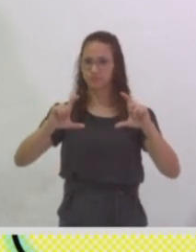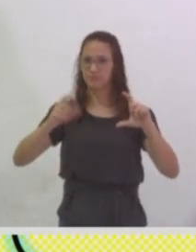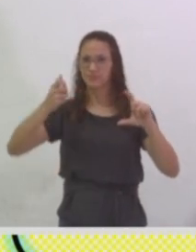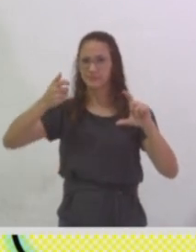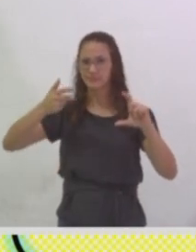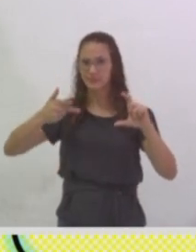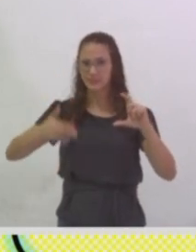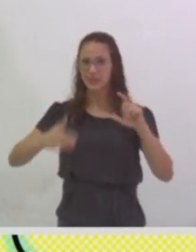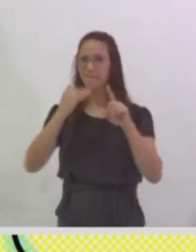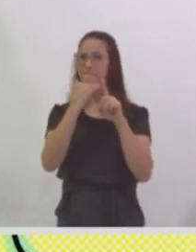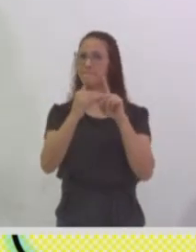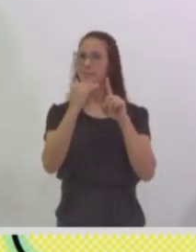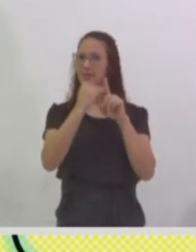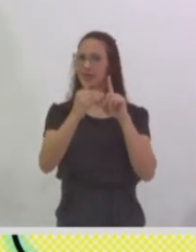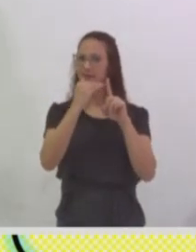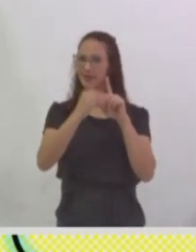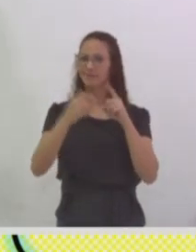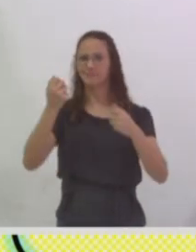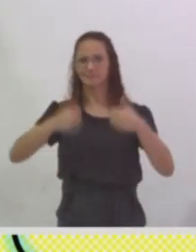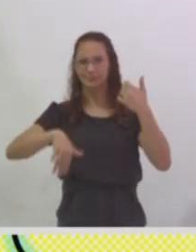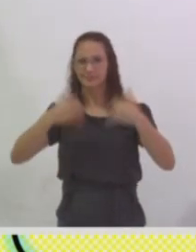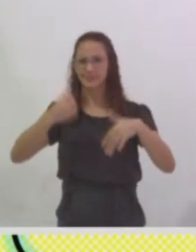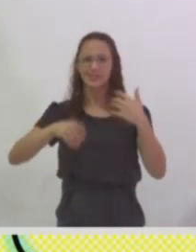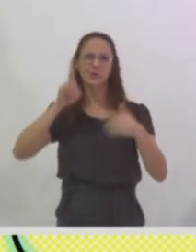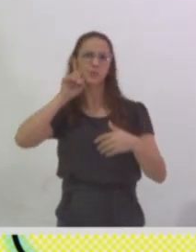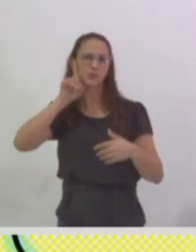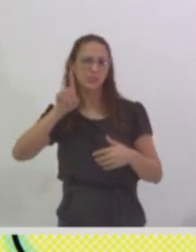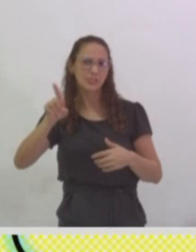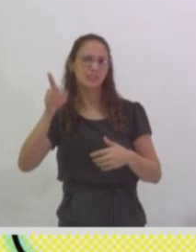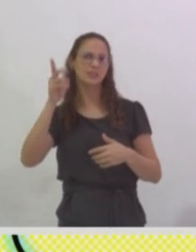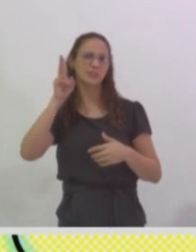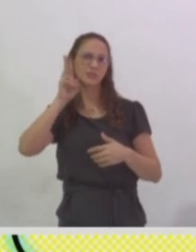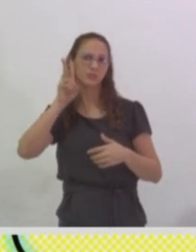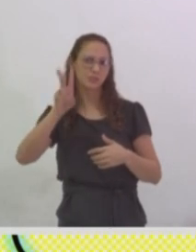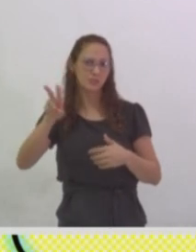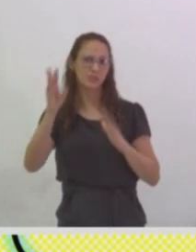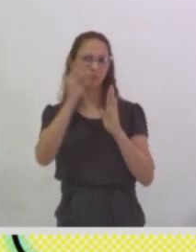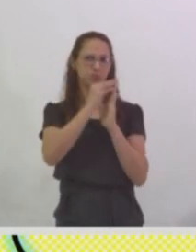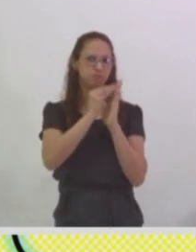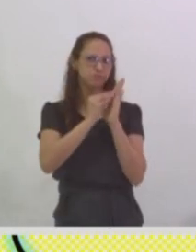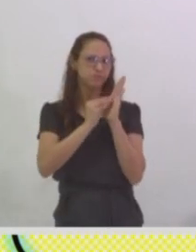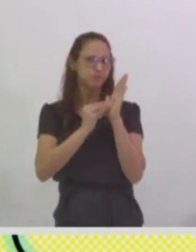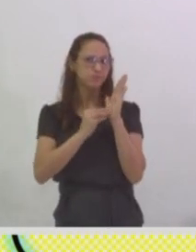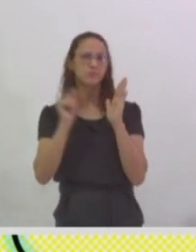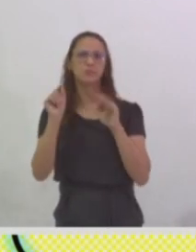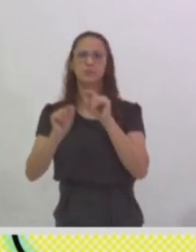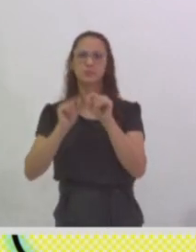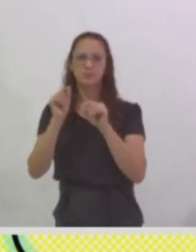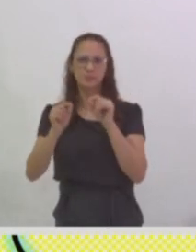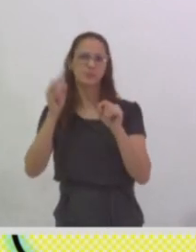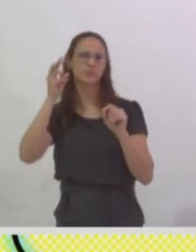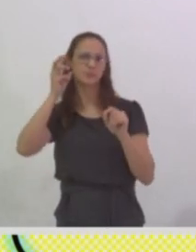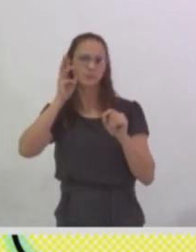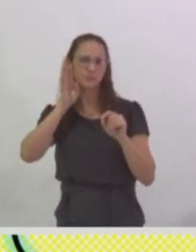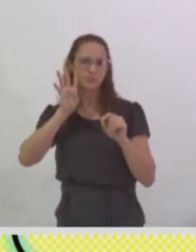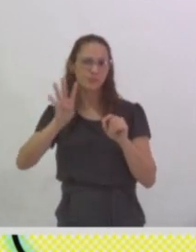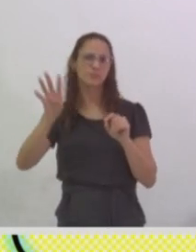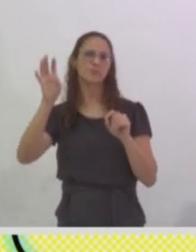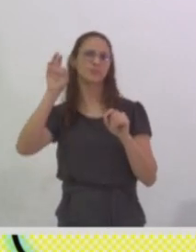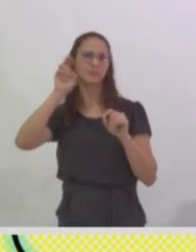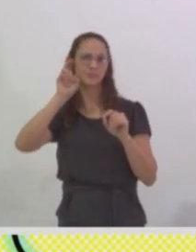no terceiro dia, no quarto dia, no quinto dia, ou seja, foi o meio da história. Só que